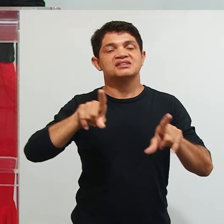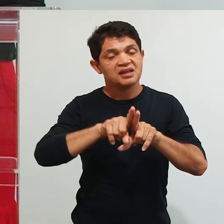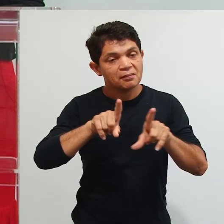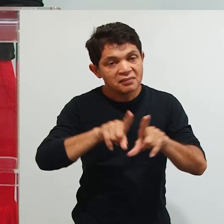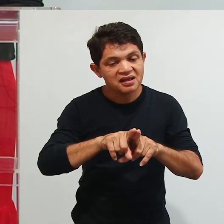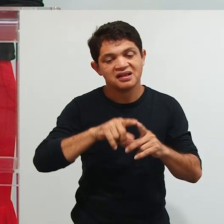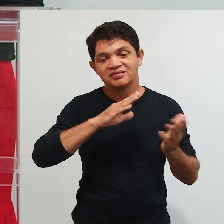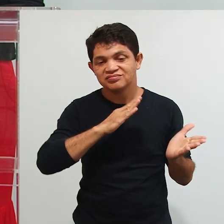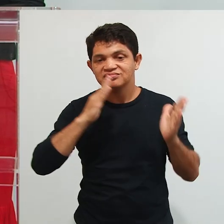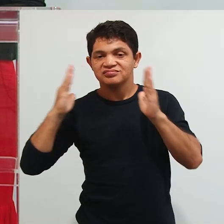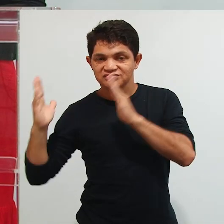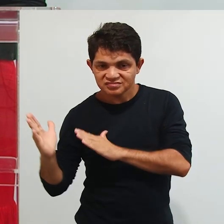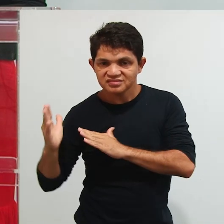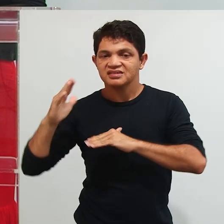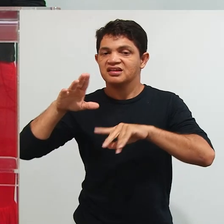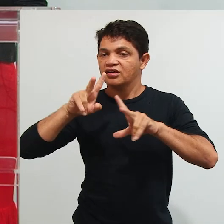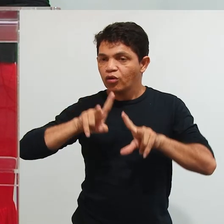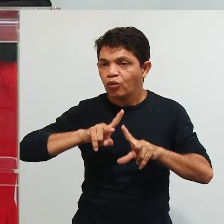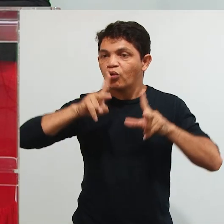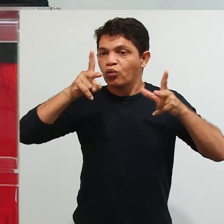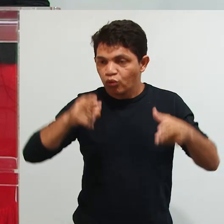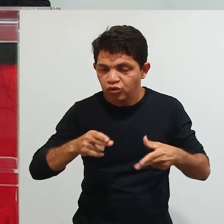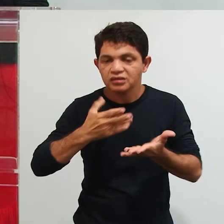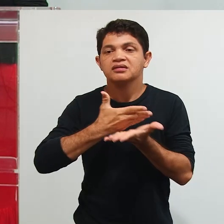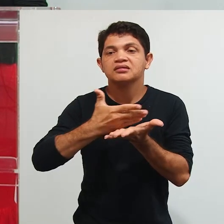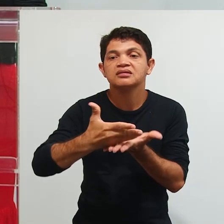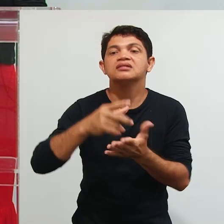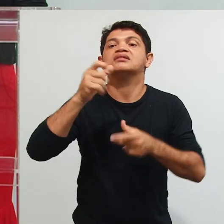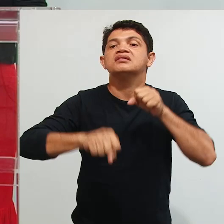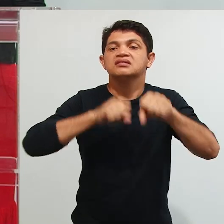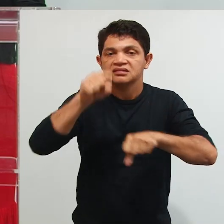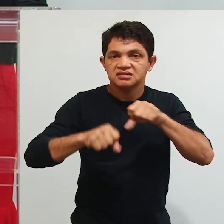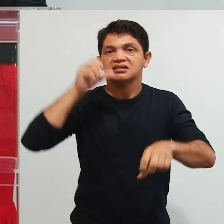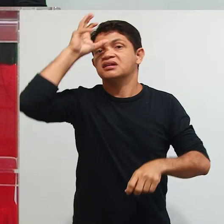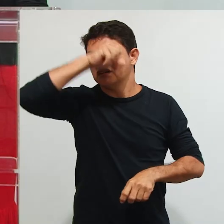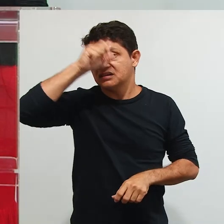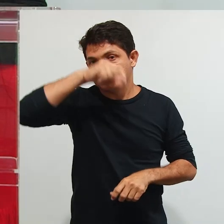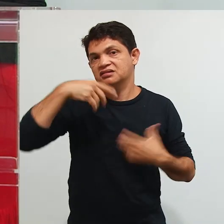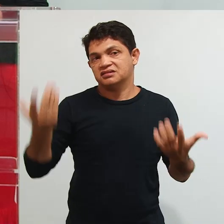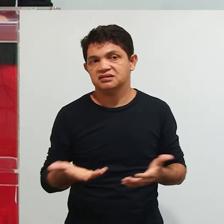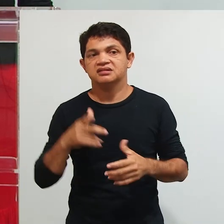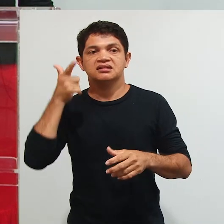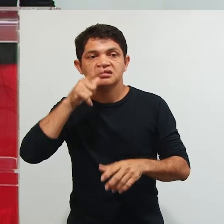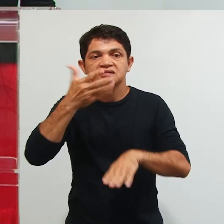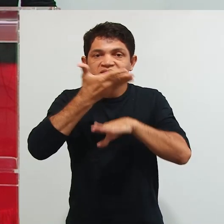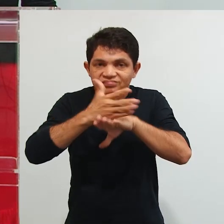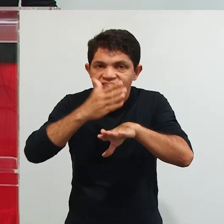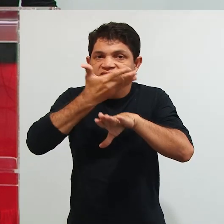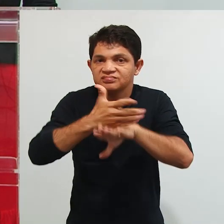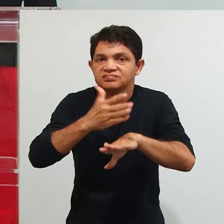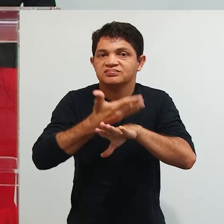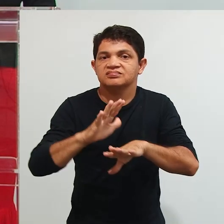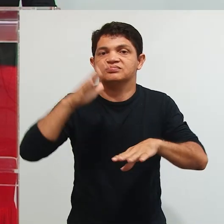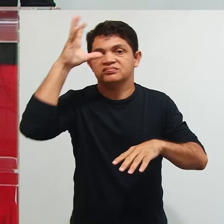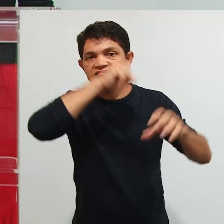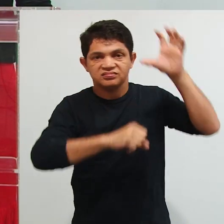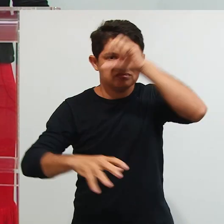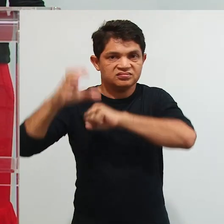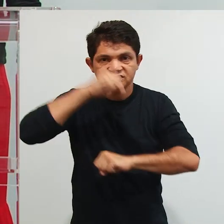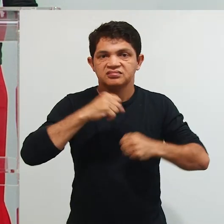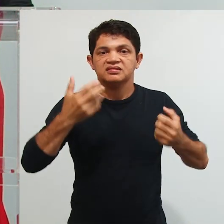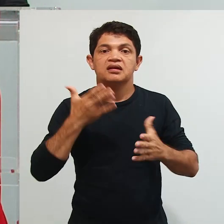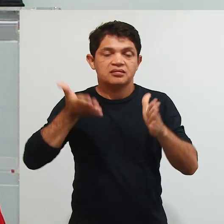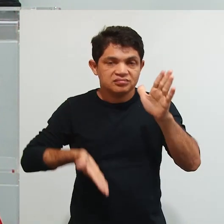com uma dificuldade de andar de bicicleta, mas a partir do momento que eu treino, eu vou conseguir andar de bicicleta. Então, é uma